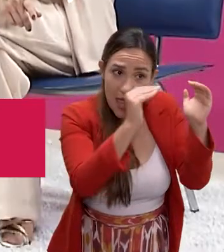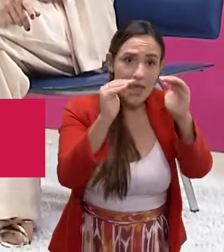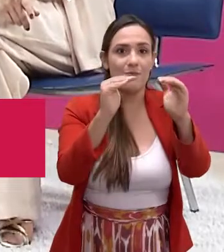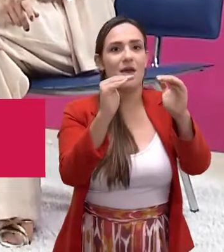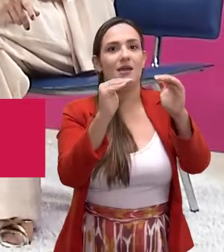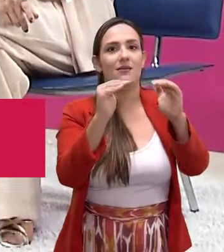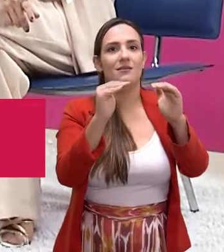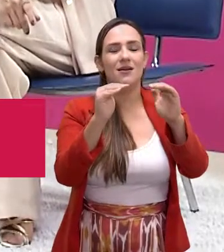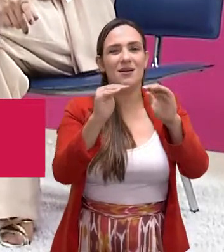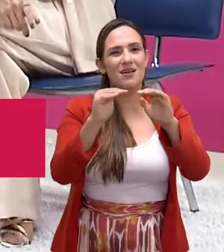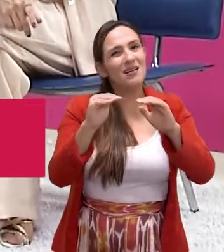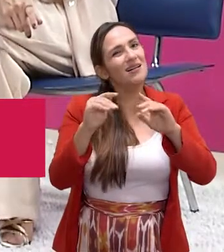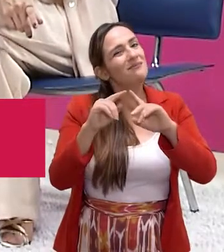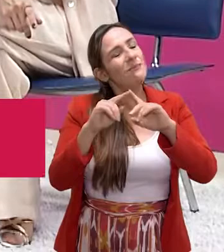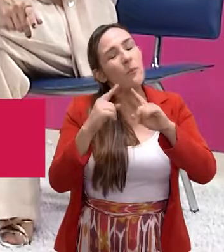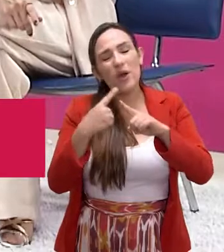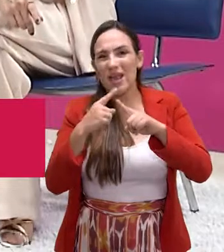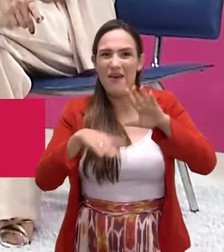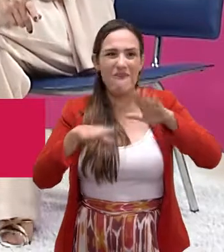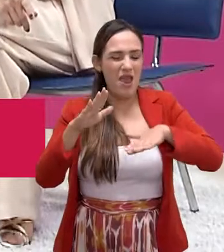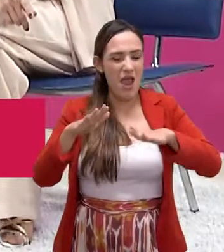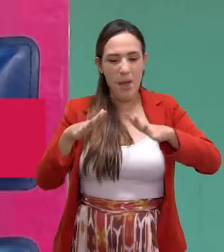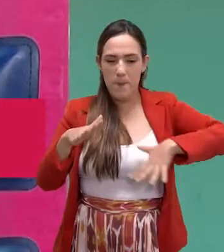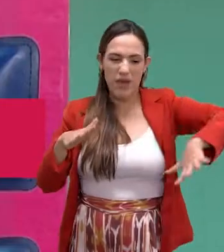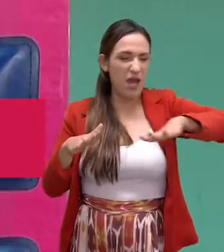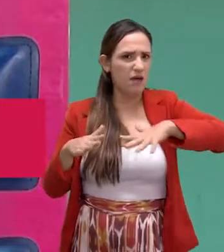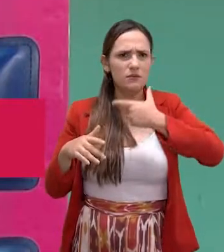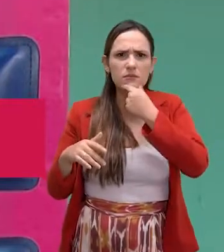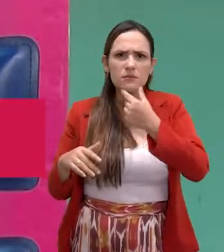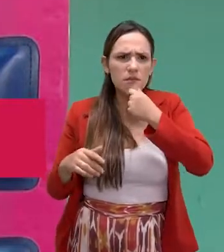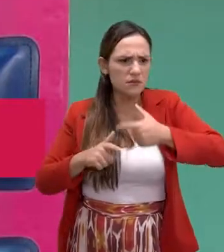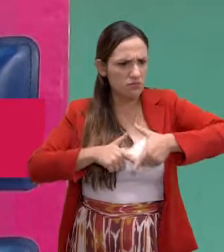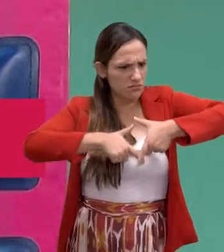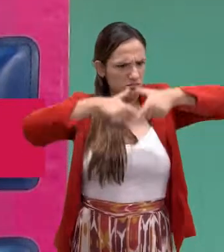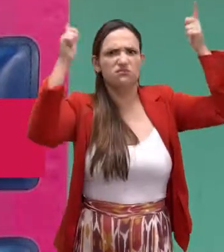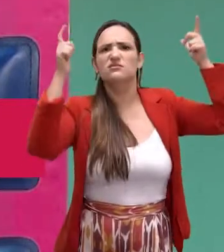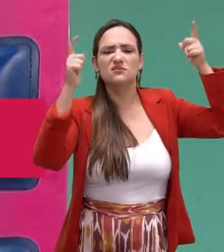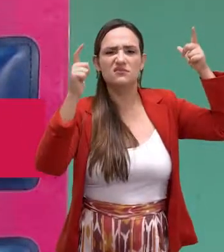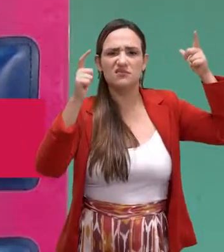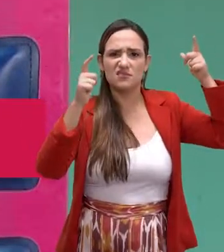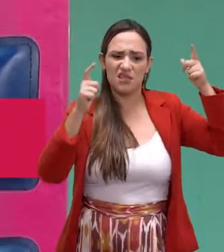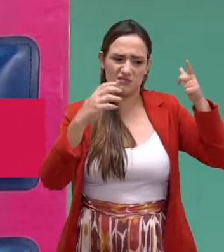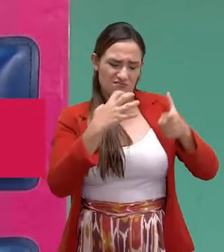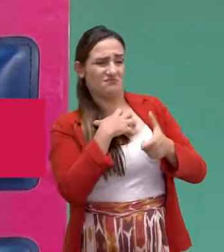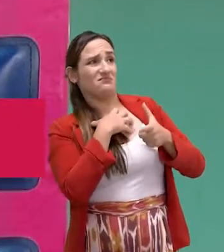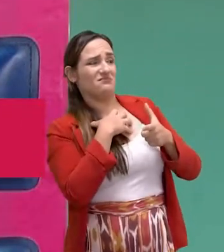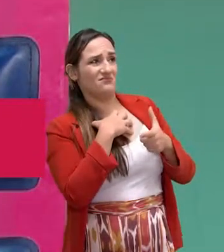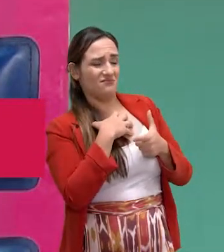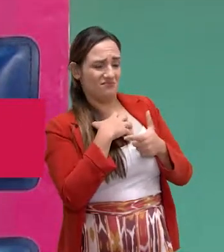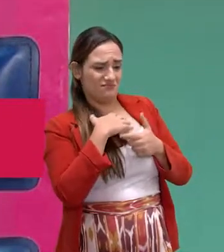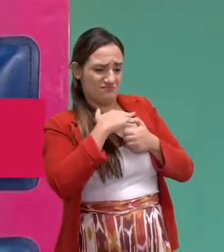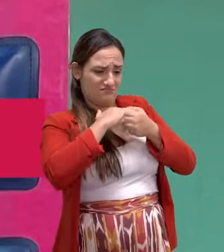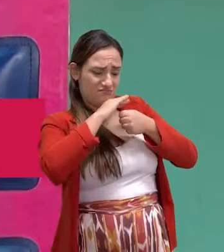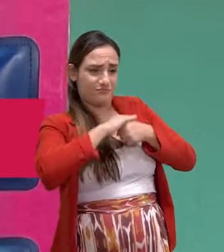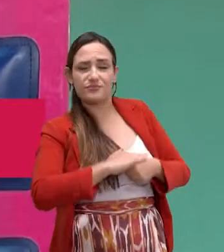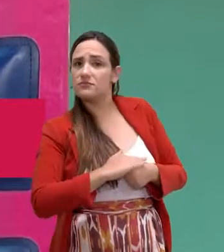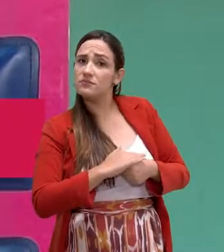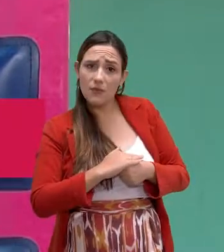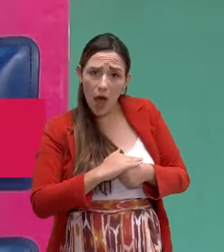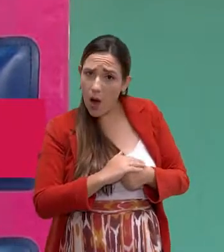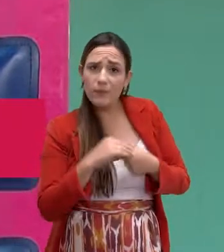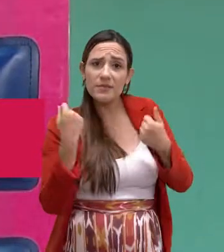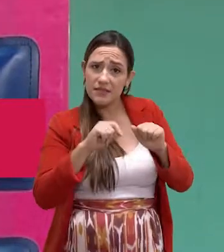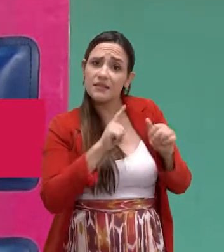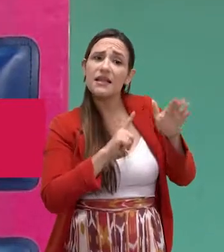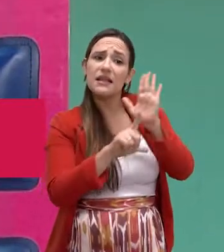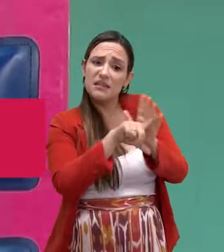muitas vezes mais masculino que feminino, né? Mas desempenhando o seu papel ali com toda a tranquilidade, com